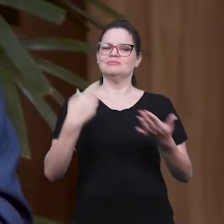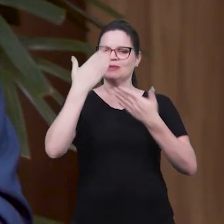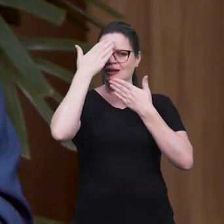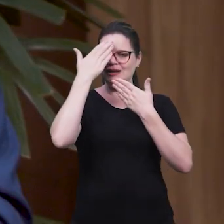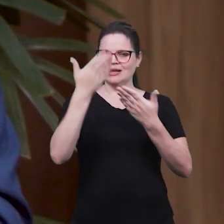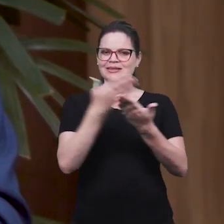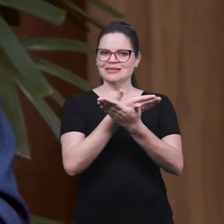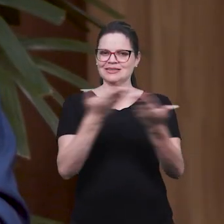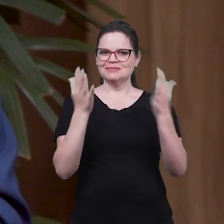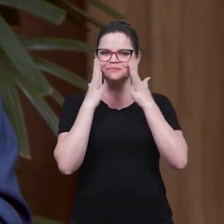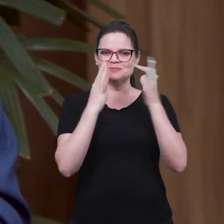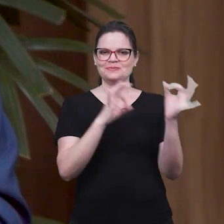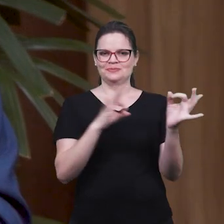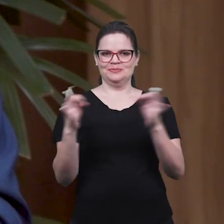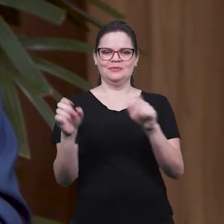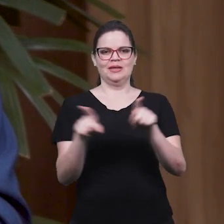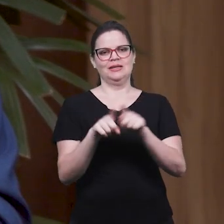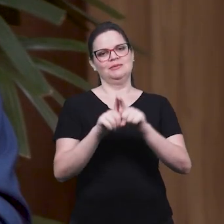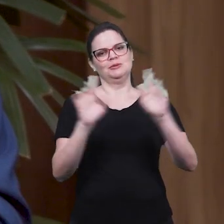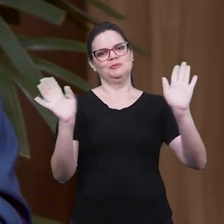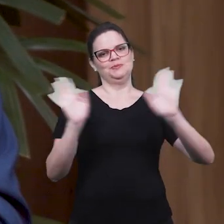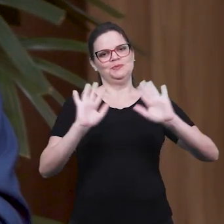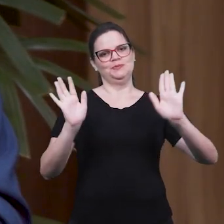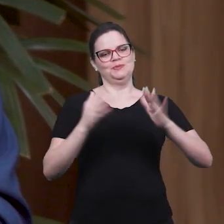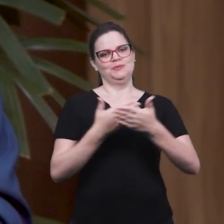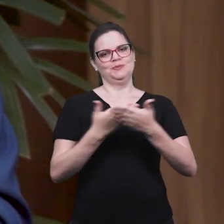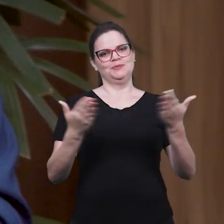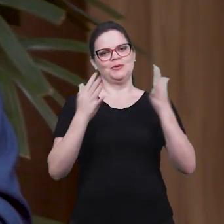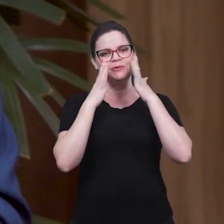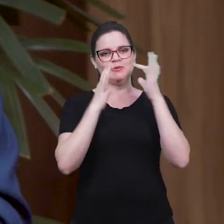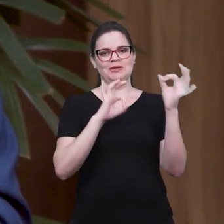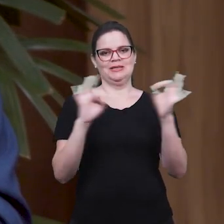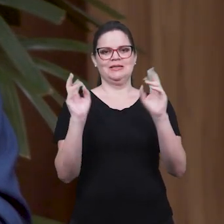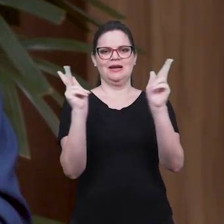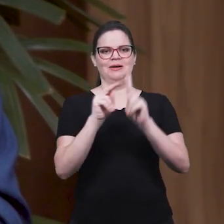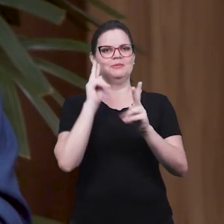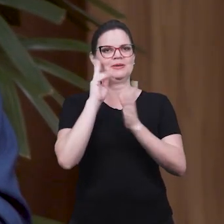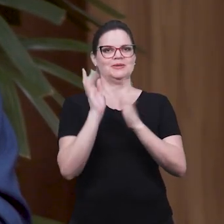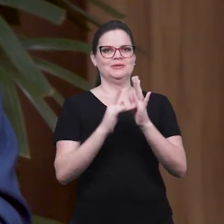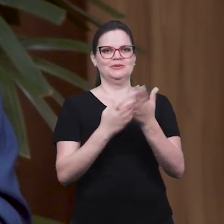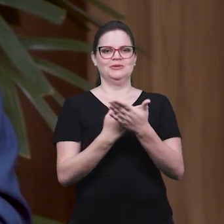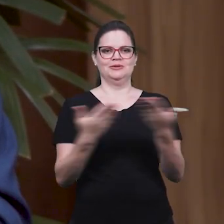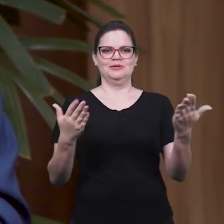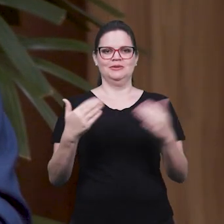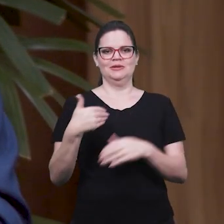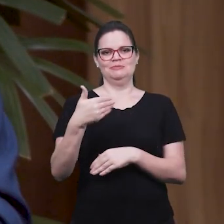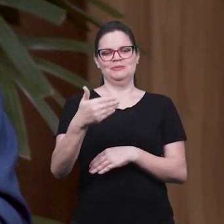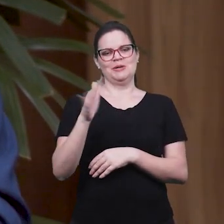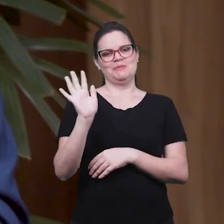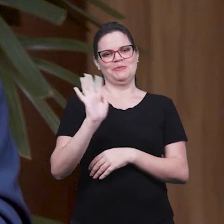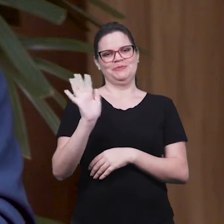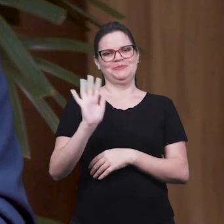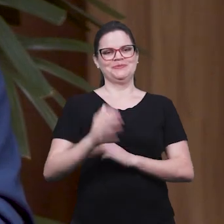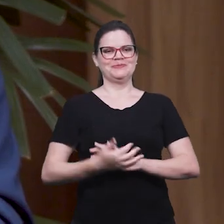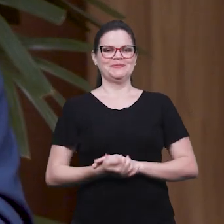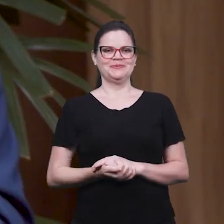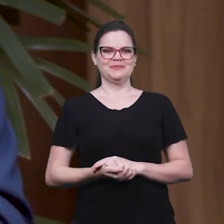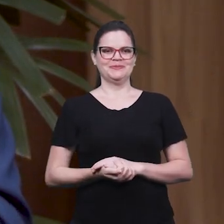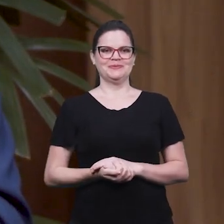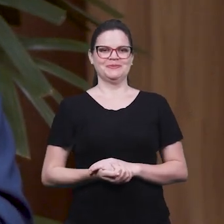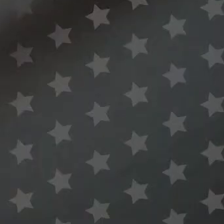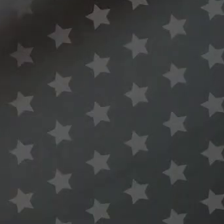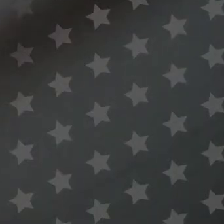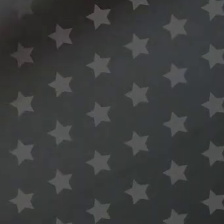nós gostaríamos de agradecer a sua audiência e nos despedir de você que esteve nos assistindo com a paz do Senhor Jesus. Até o nosso